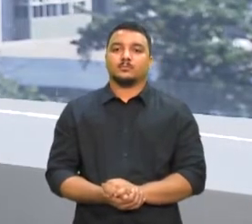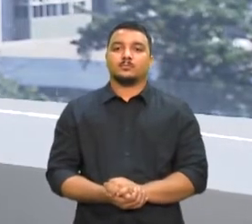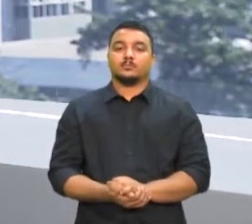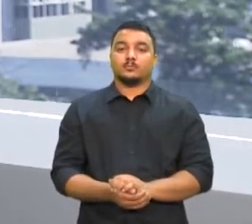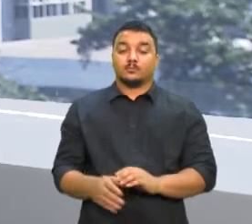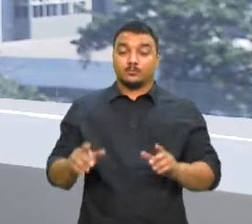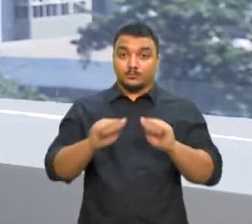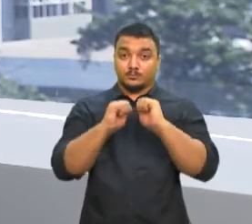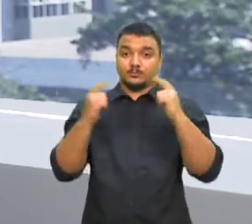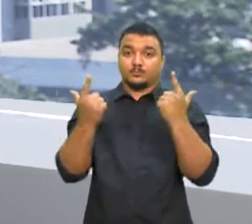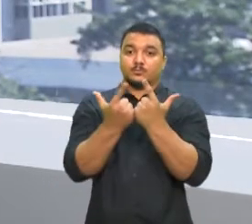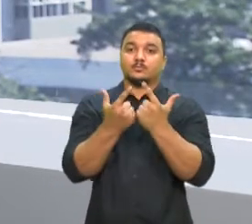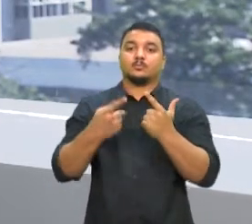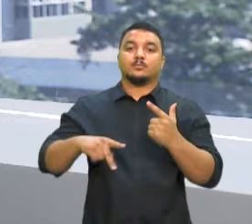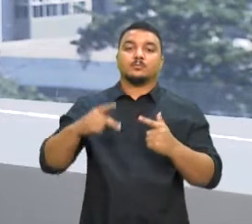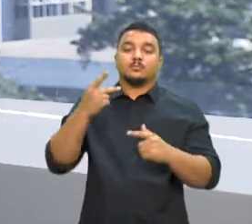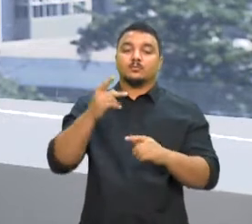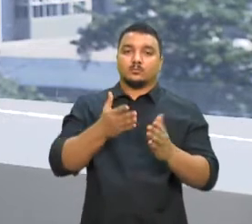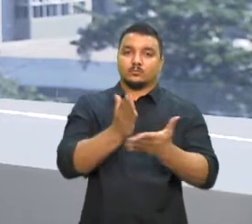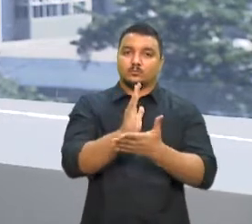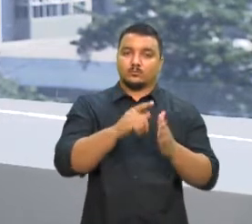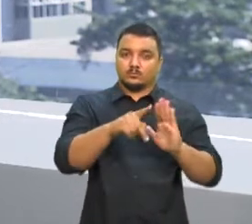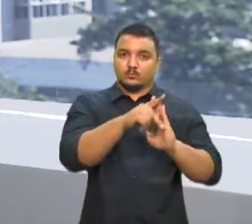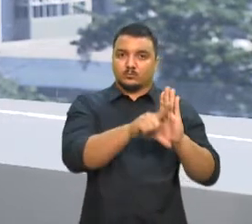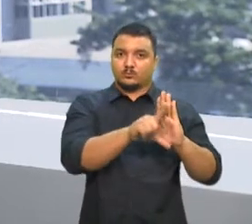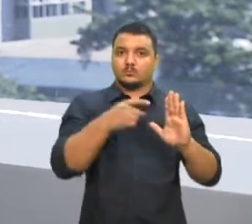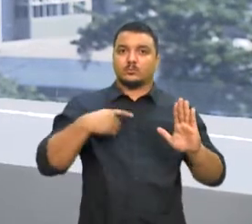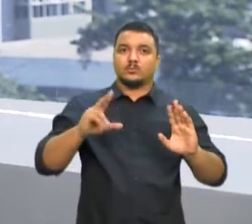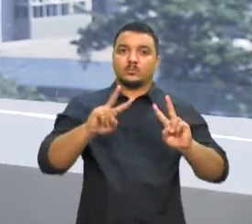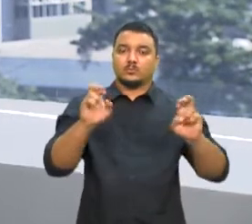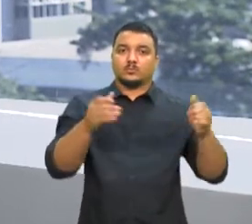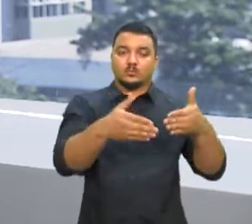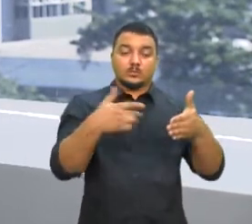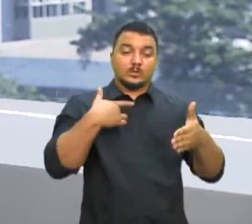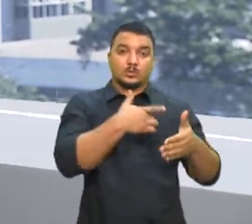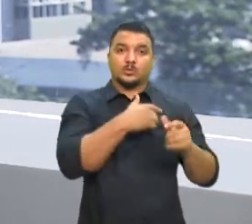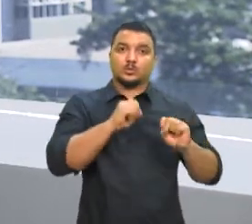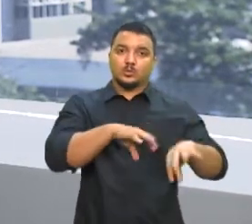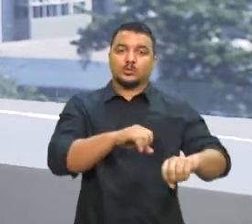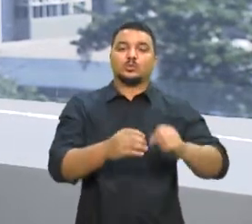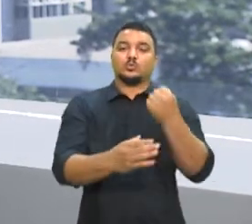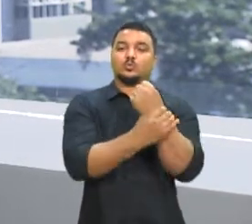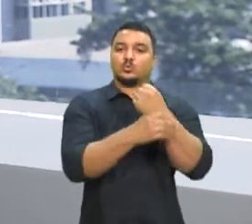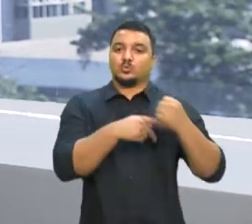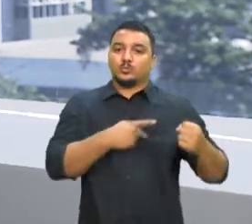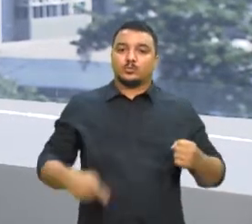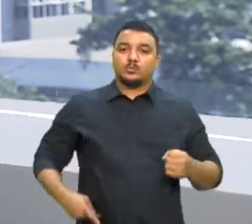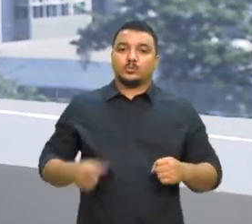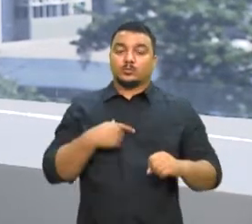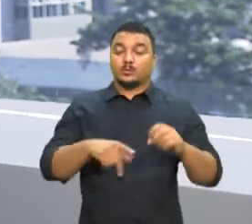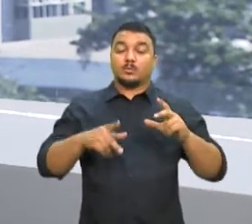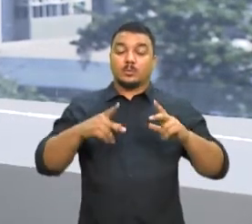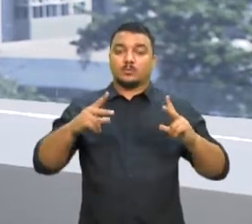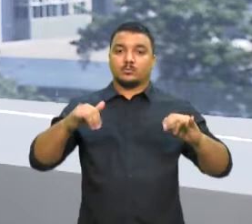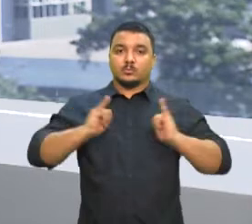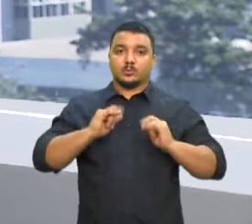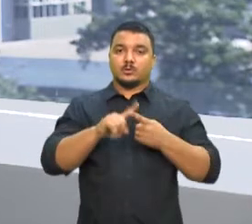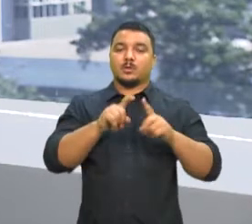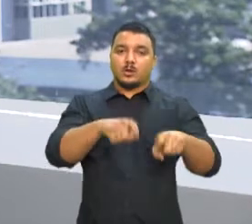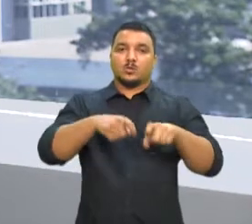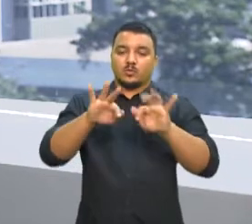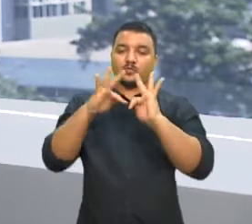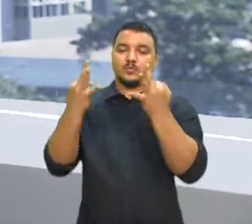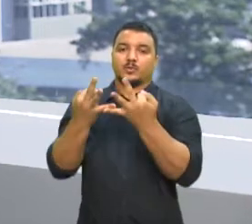Assembleia Legislativa aprova projetos que tratam de saúde, educação, segurança pública, previdência e agricultura